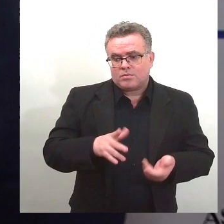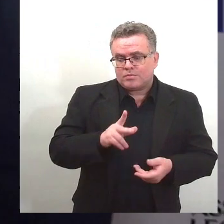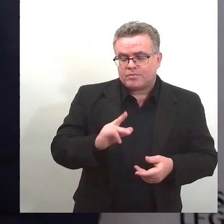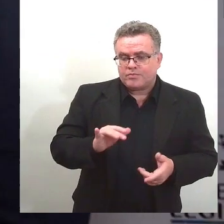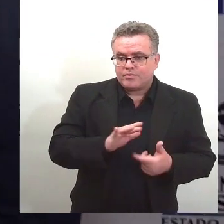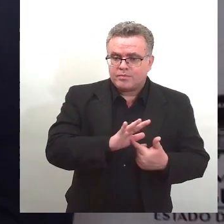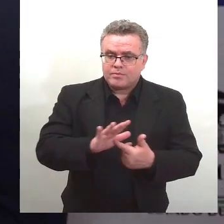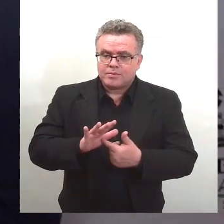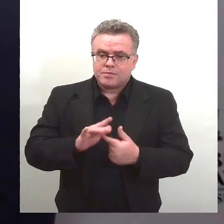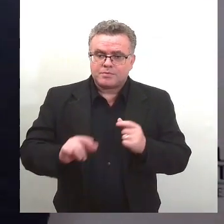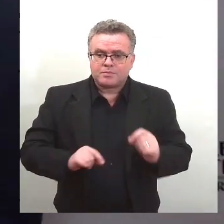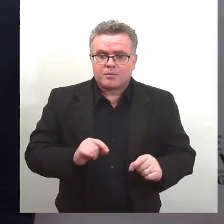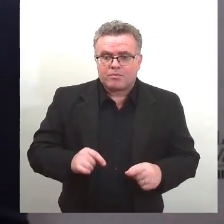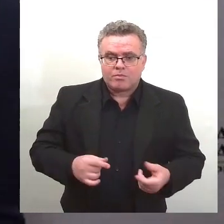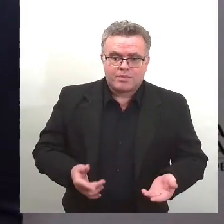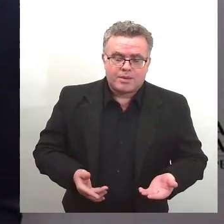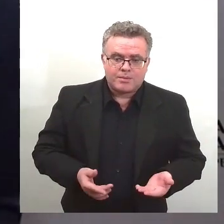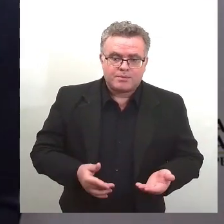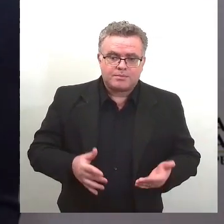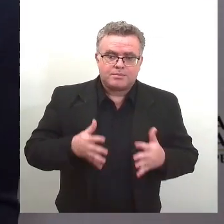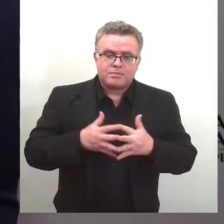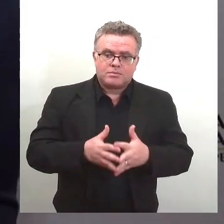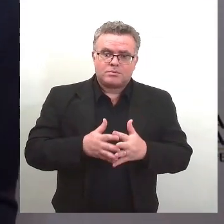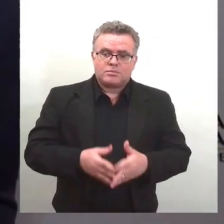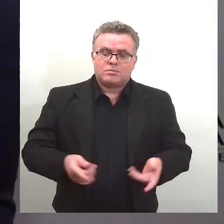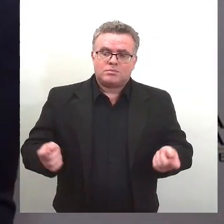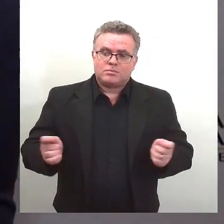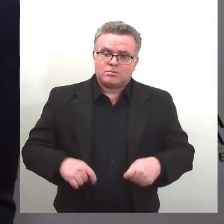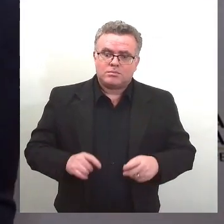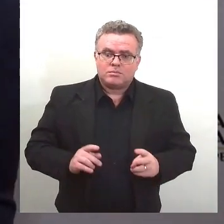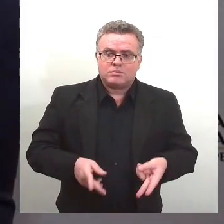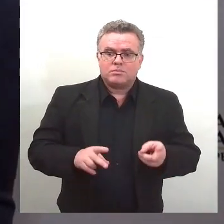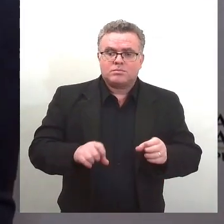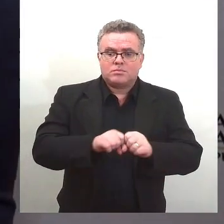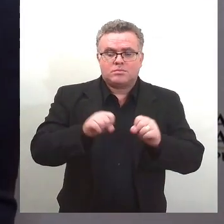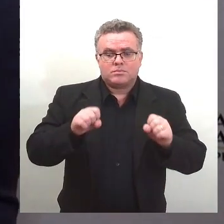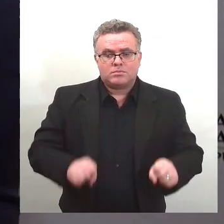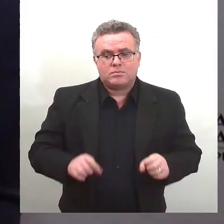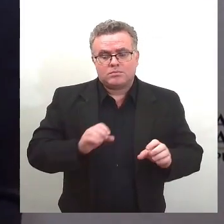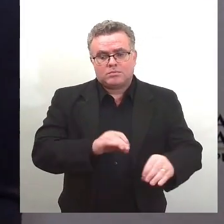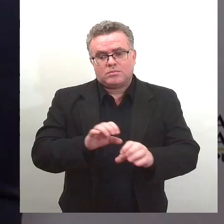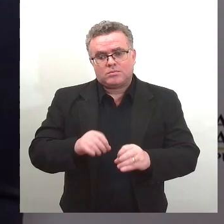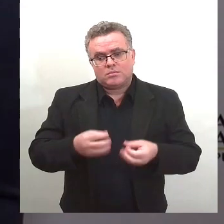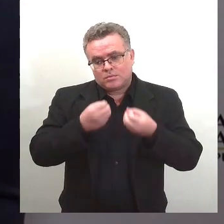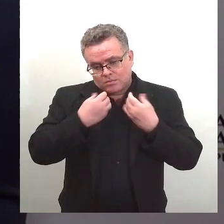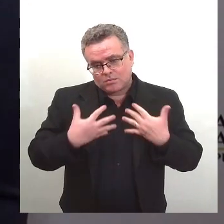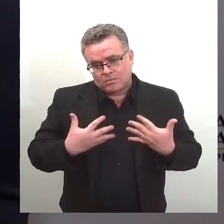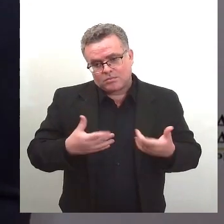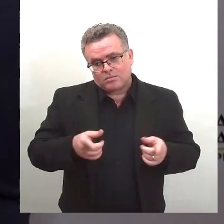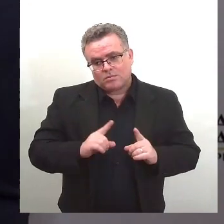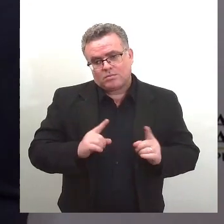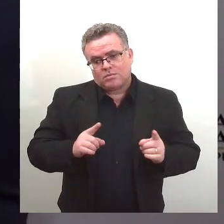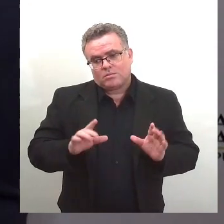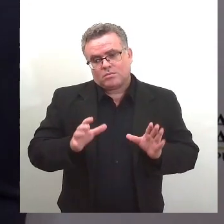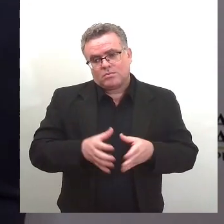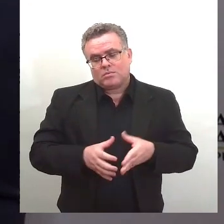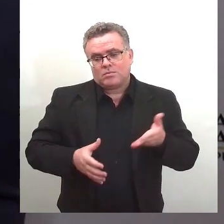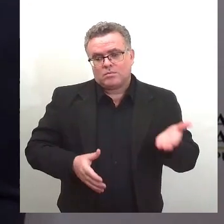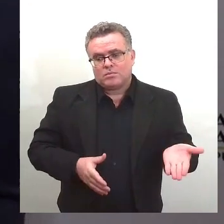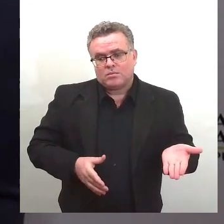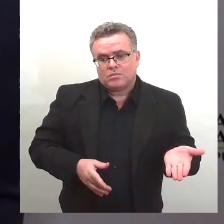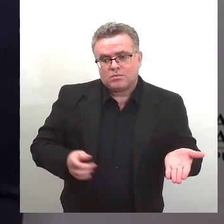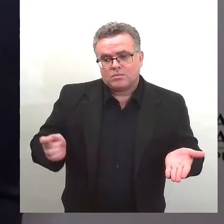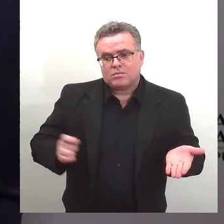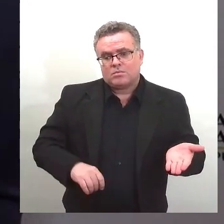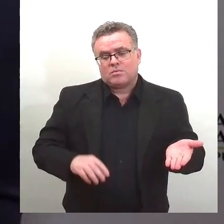uma desestabilização muito grande ao sistema de ensino, né, notadamente para esse grupo de pessoas e de crianças e de mães e de pais que